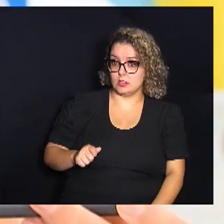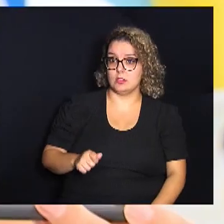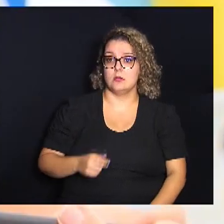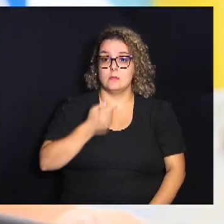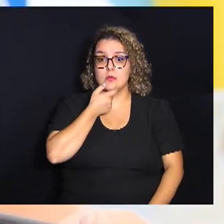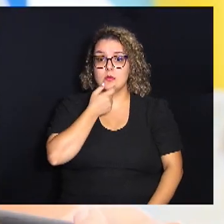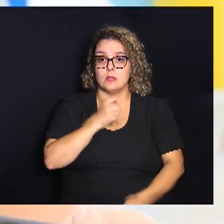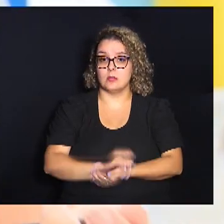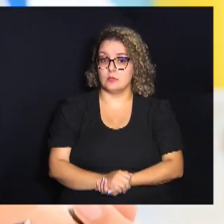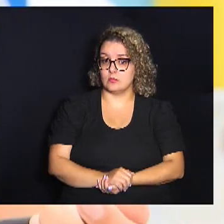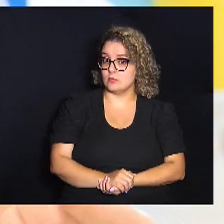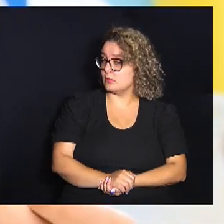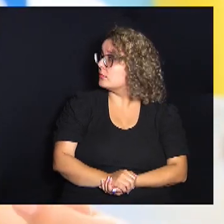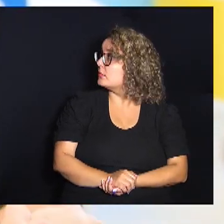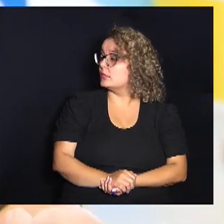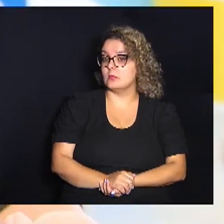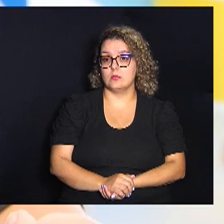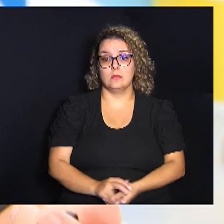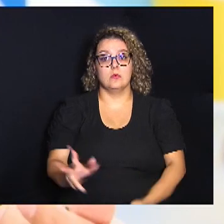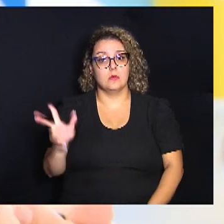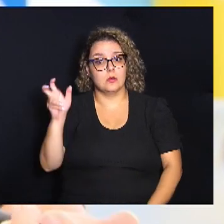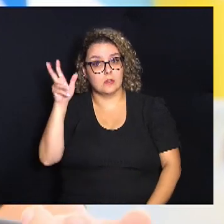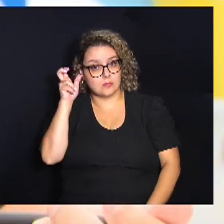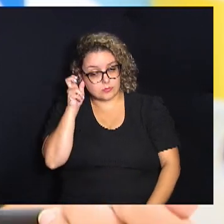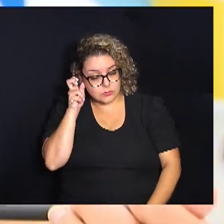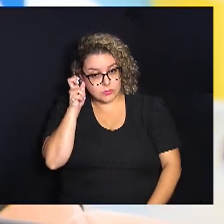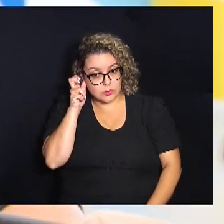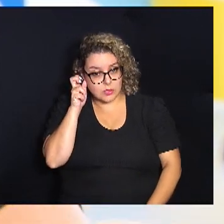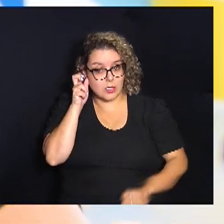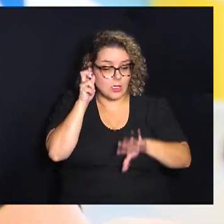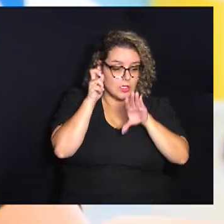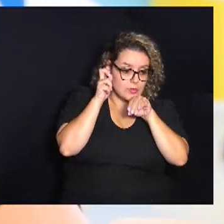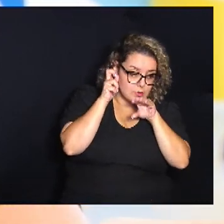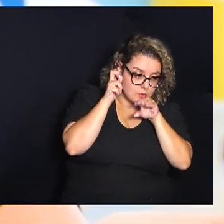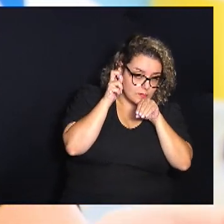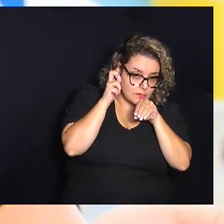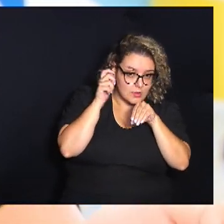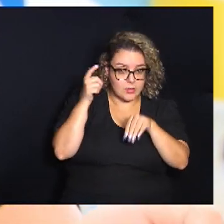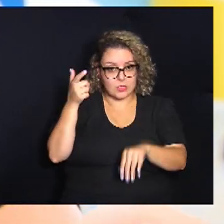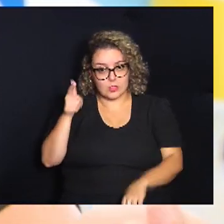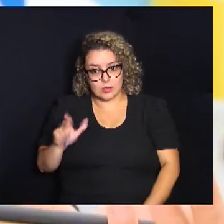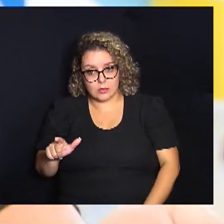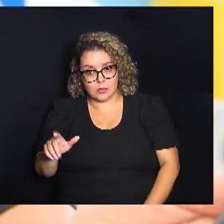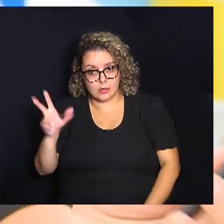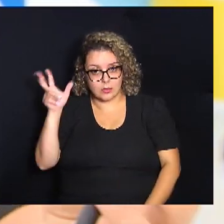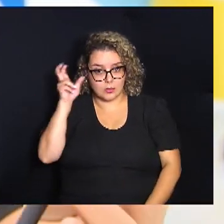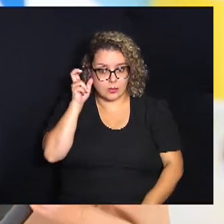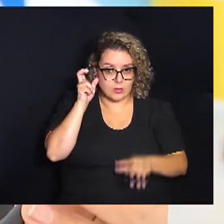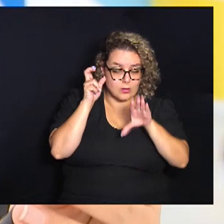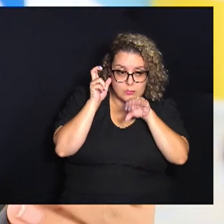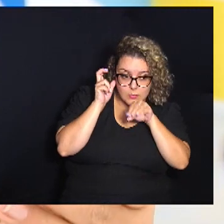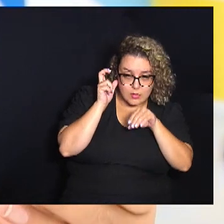inglês. Você escuta o áudio e você vai falando, repetindo, né, o que o áudio faz. Aí você